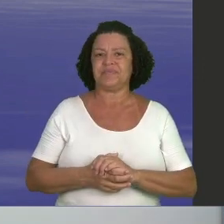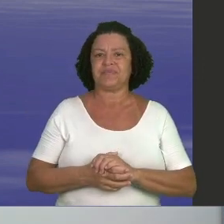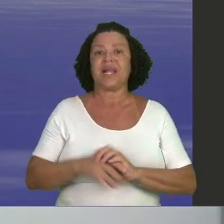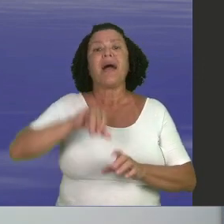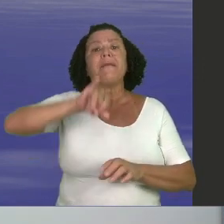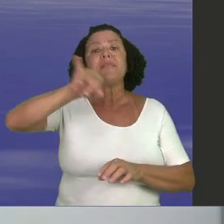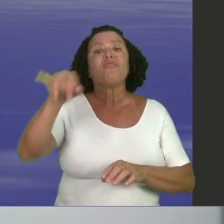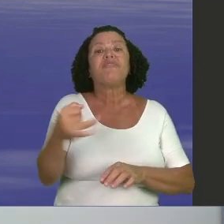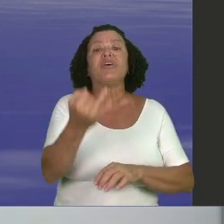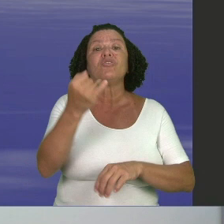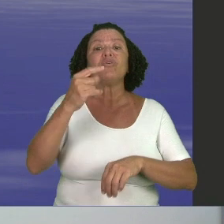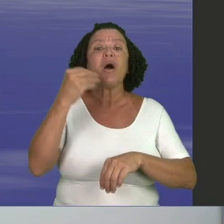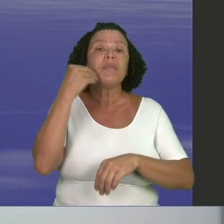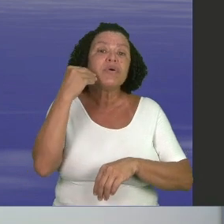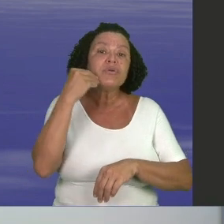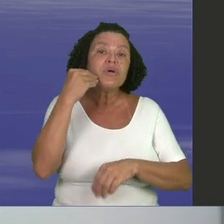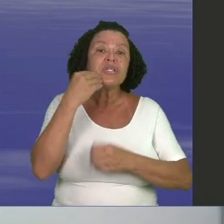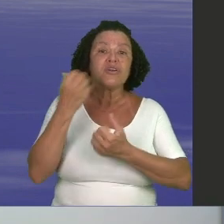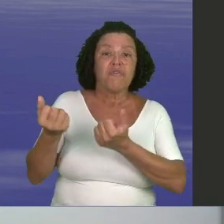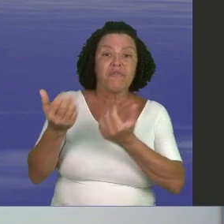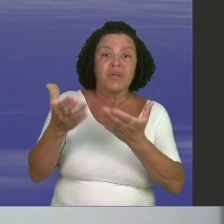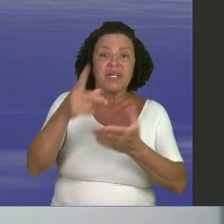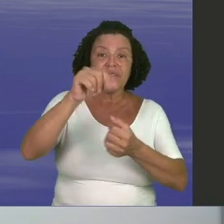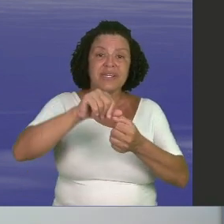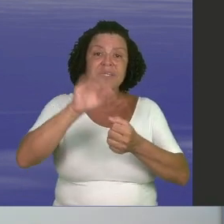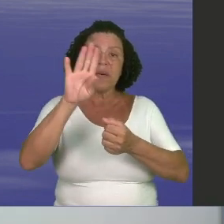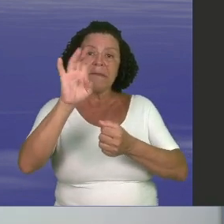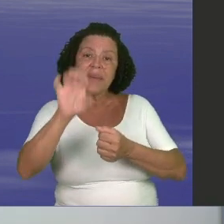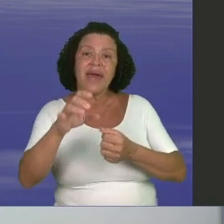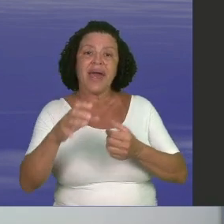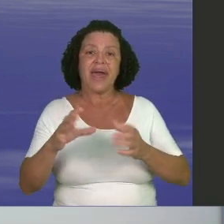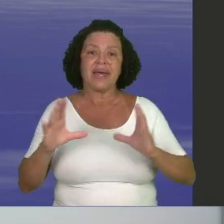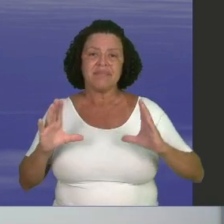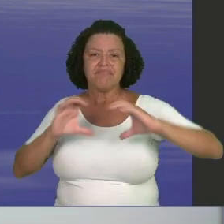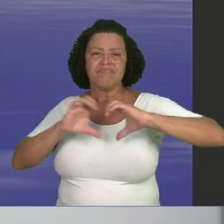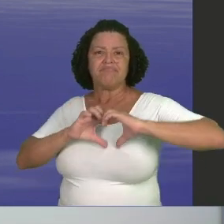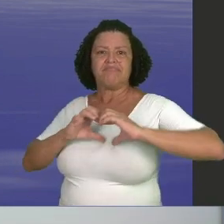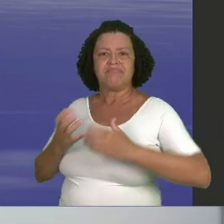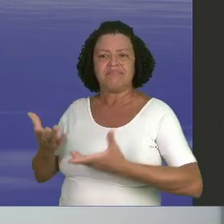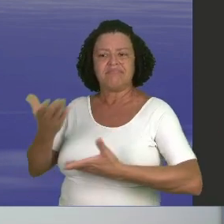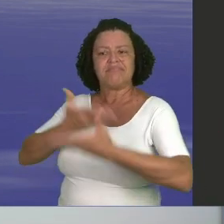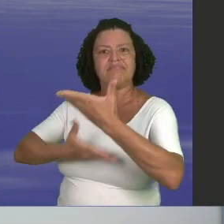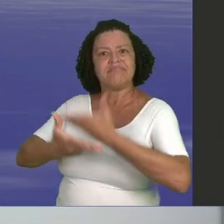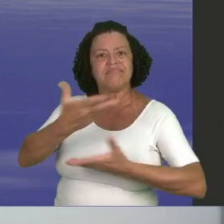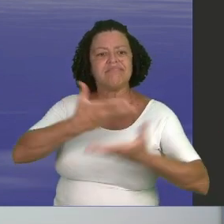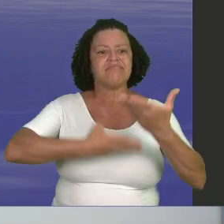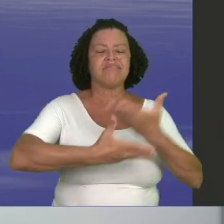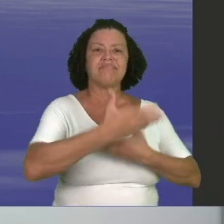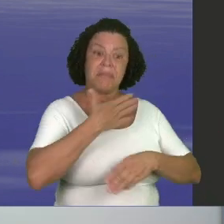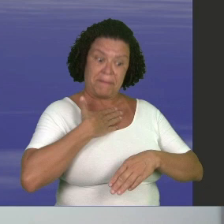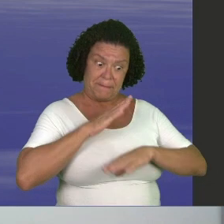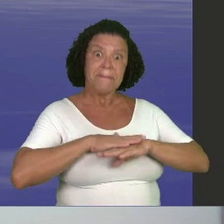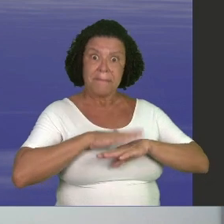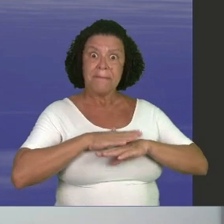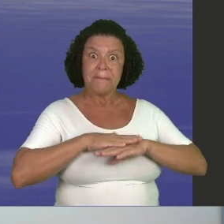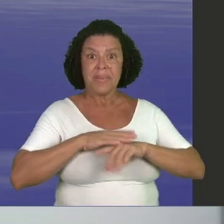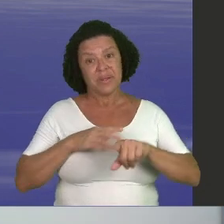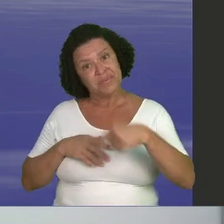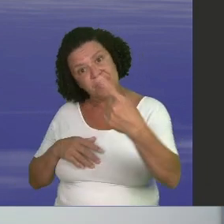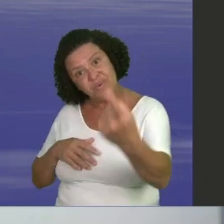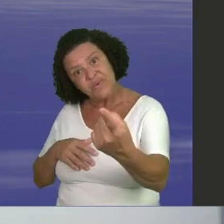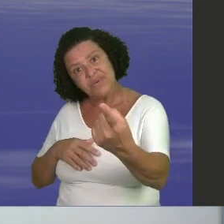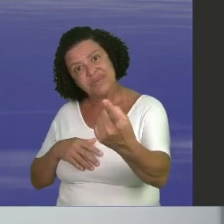Aproveitar tão pouco as oportunidades de fazer o bem, de se aprimorar e de trazer harmonia para você e para os